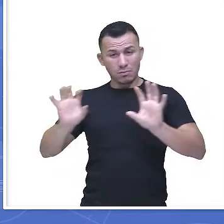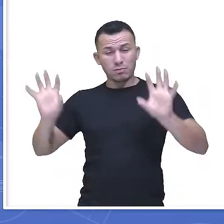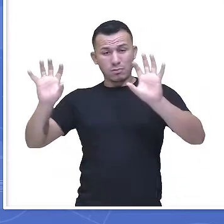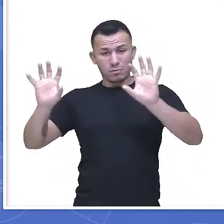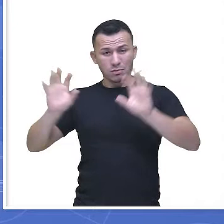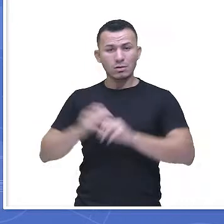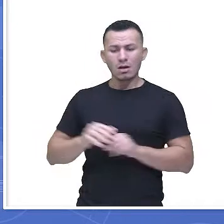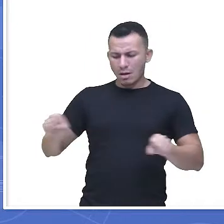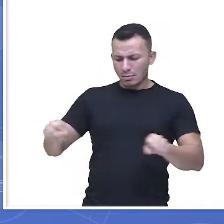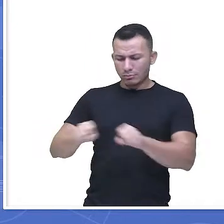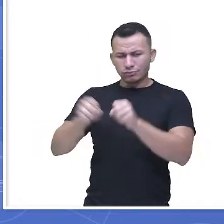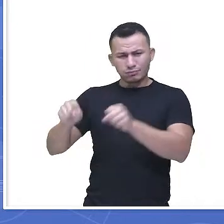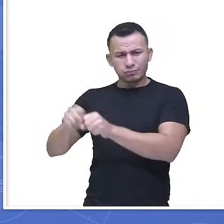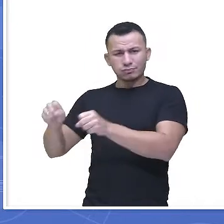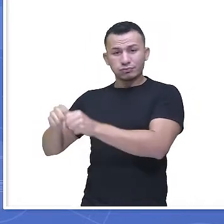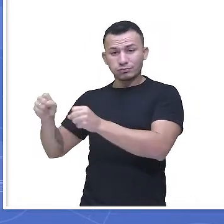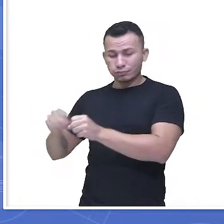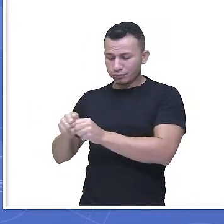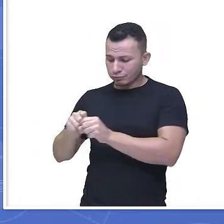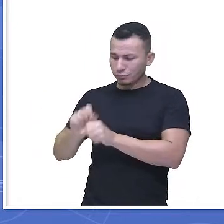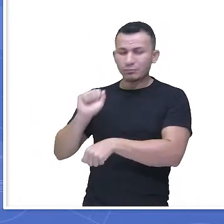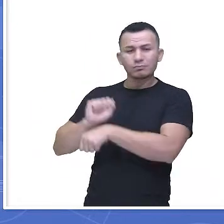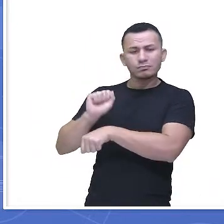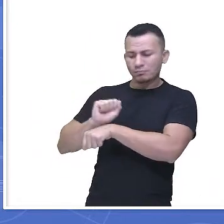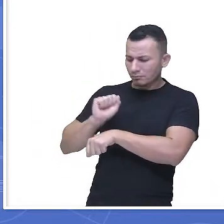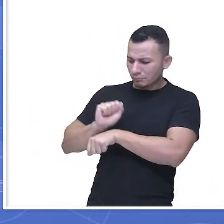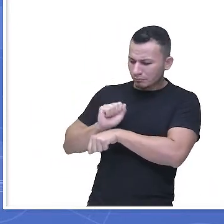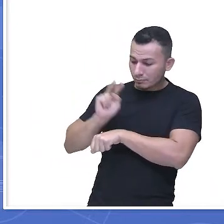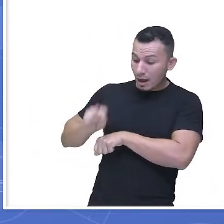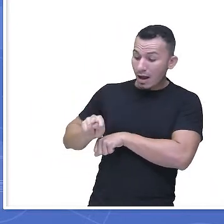gargalo, esperou, apareceram o quê?